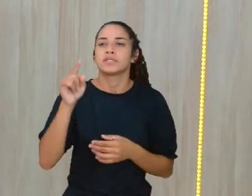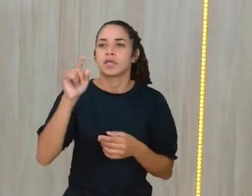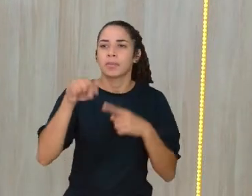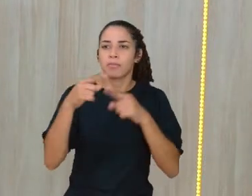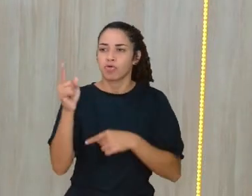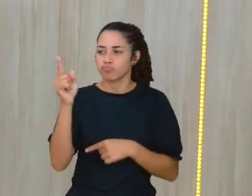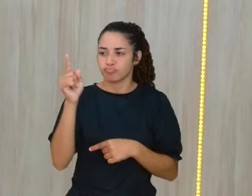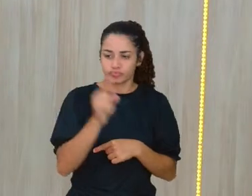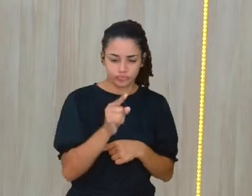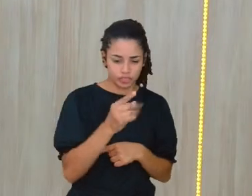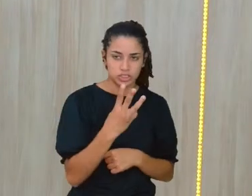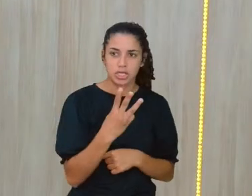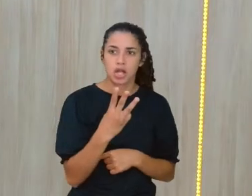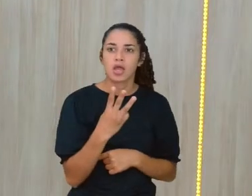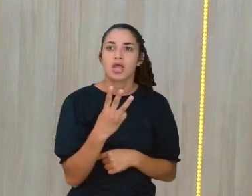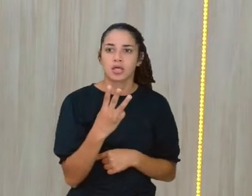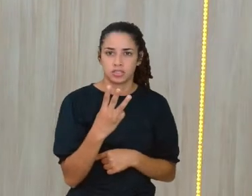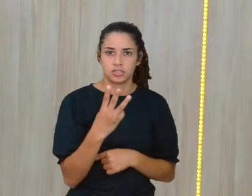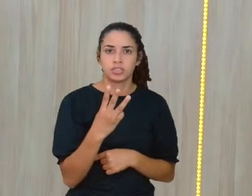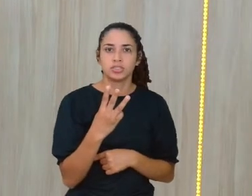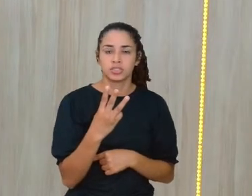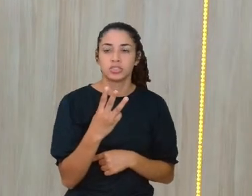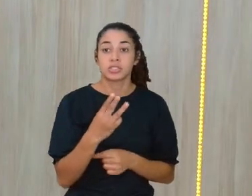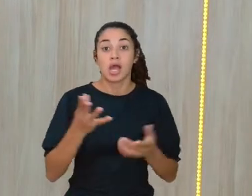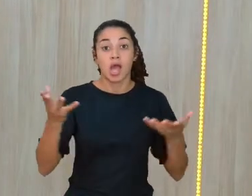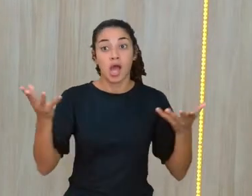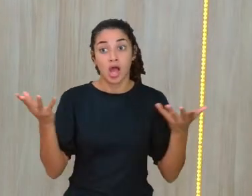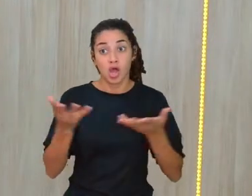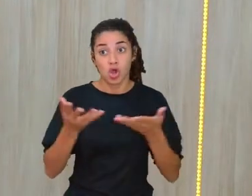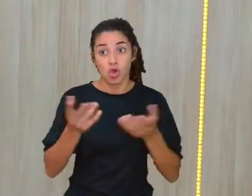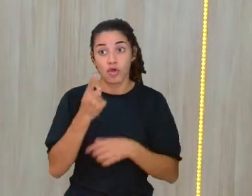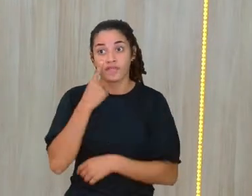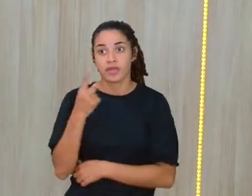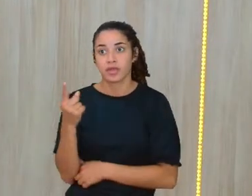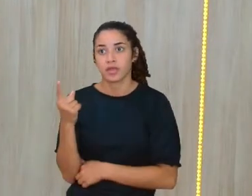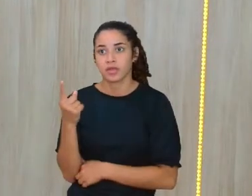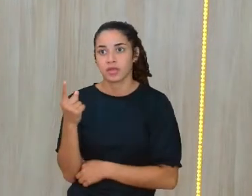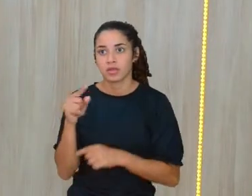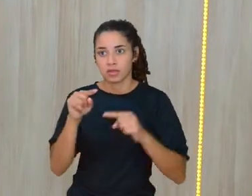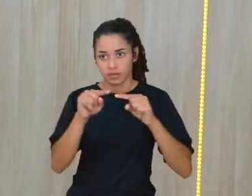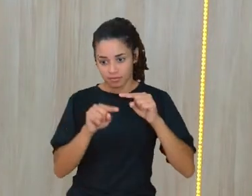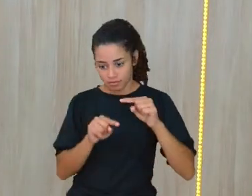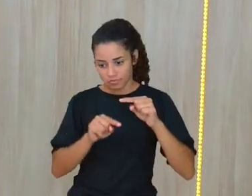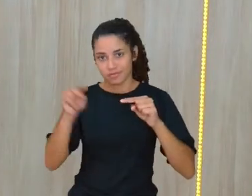Então, vamos passar esta diagonal aqui.